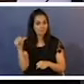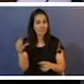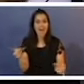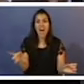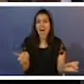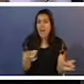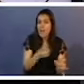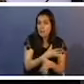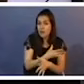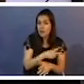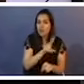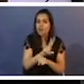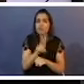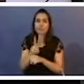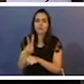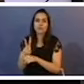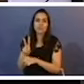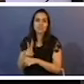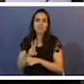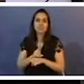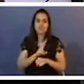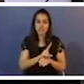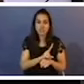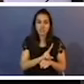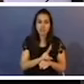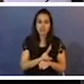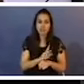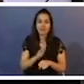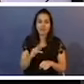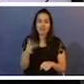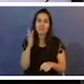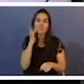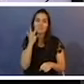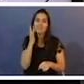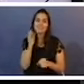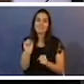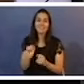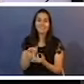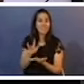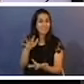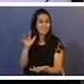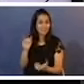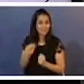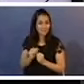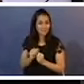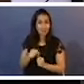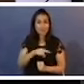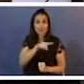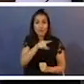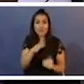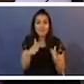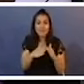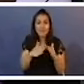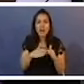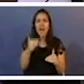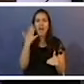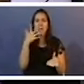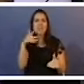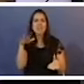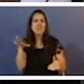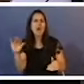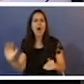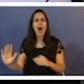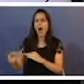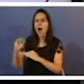acabar e proteger o que nós temos de mais valioso Então você aí de casa criança os